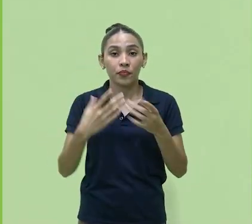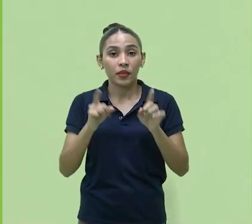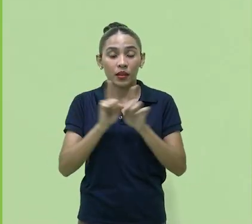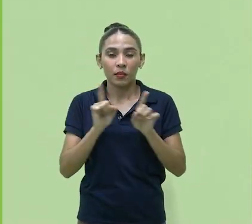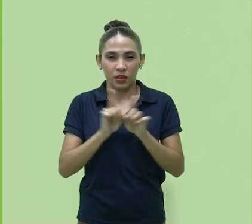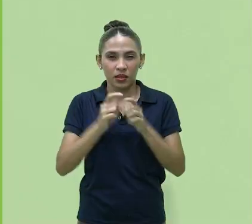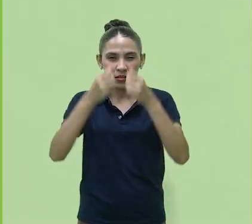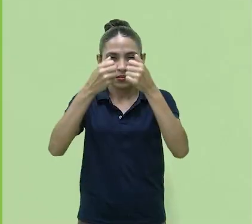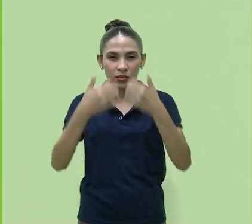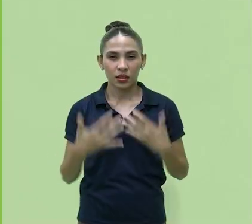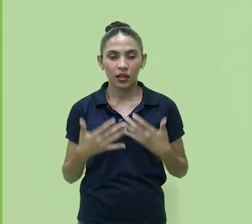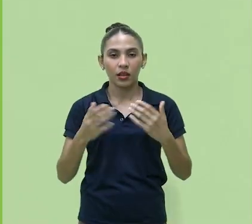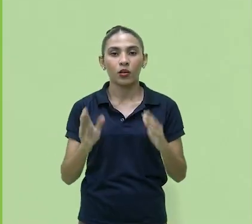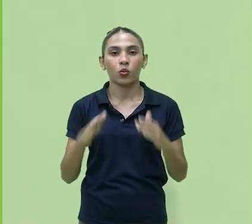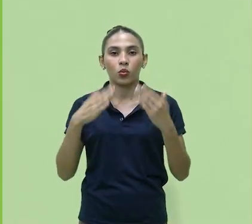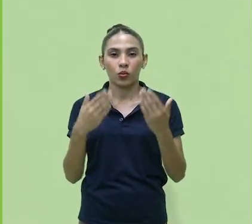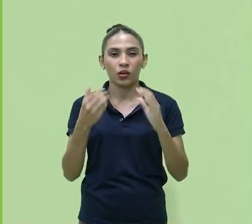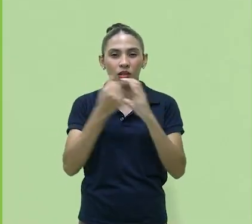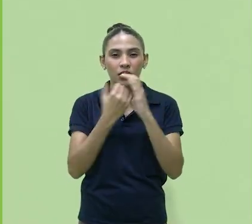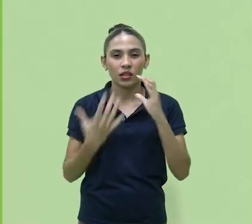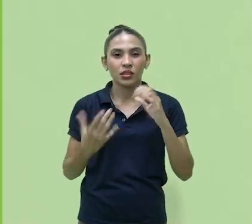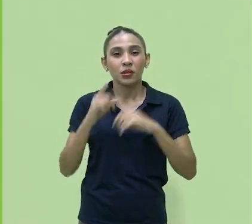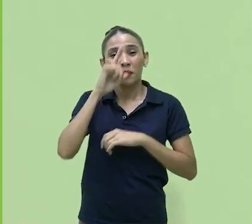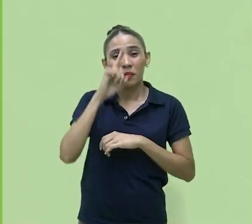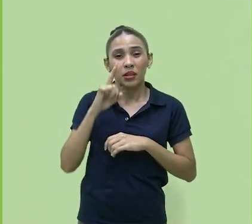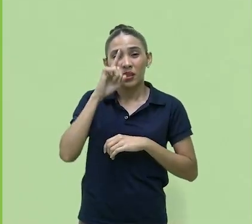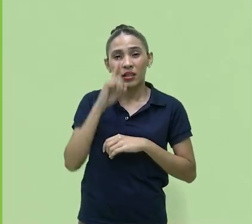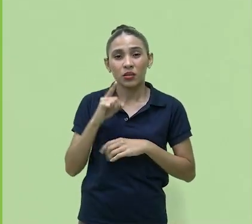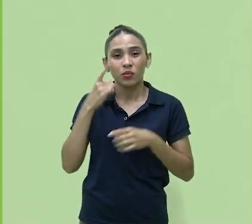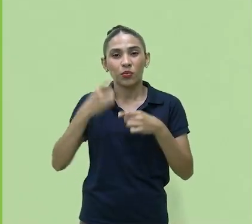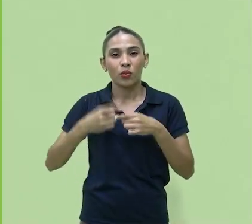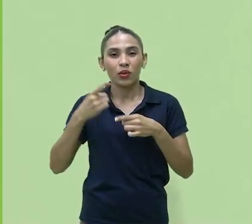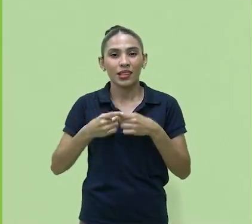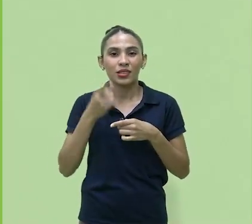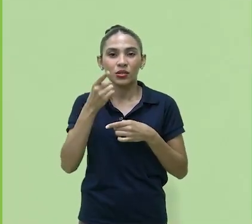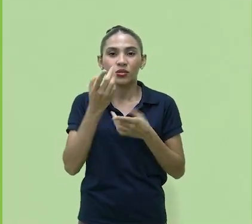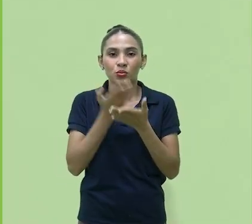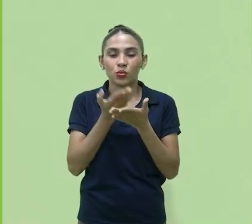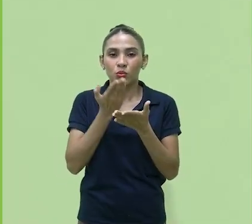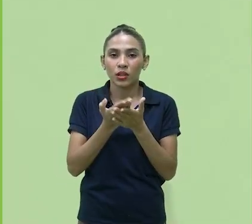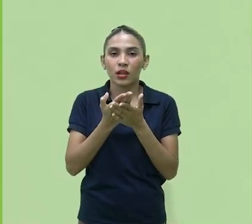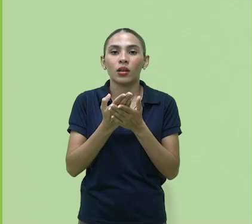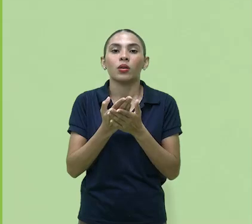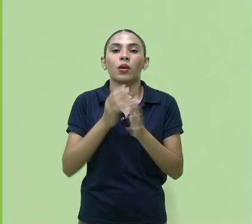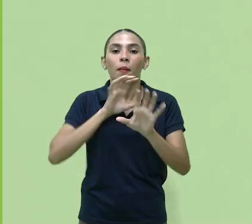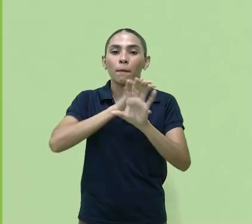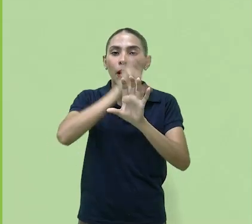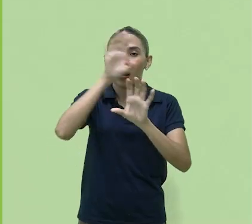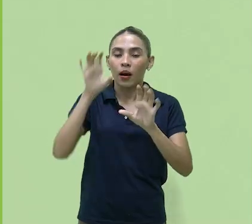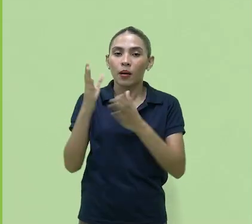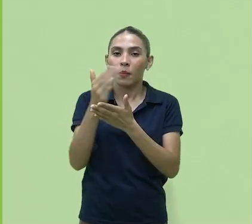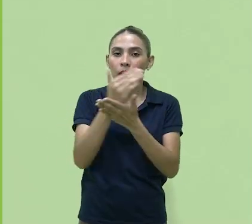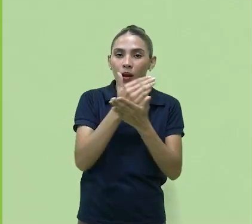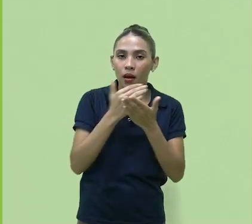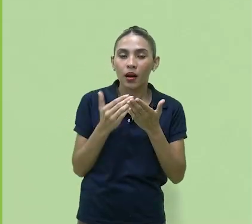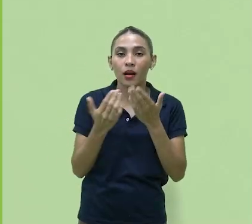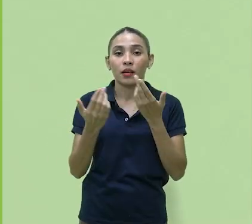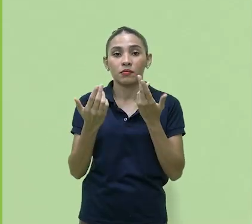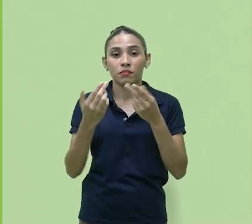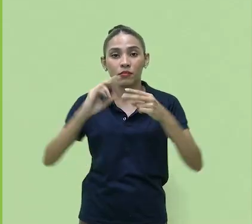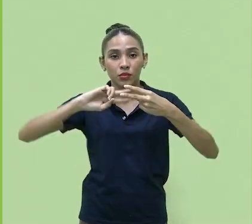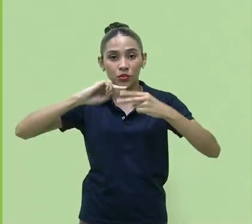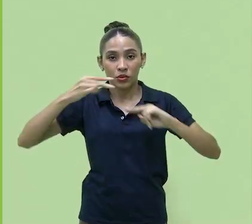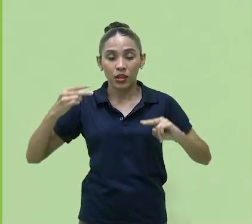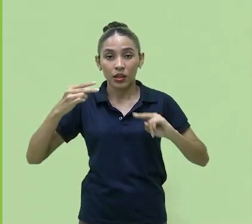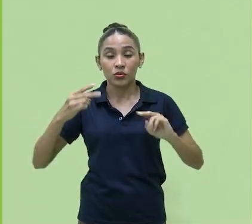Só para a gente esclarecer quais são os fatores de risco quando você faz o estudo do mapeamento genético para identificar esses fatores. Quando se